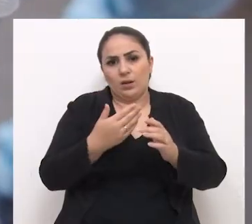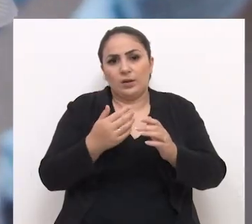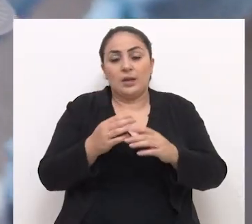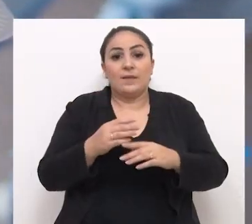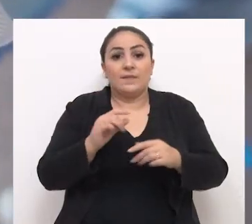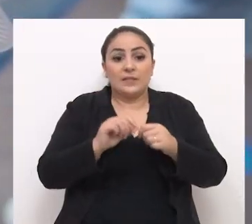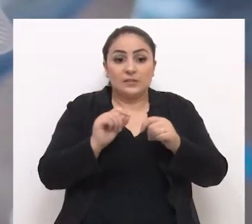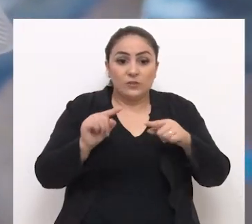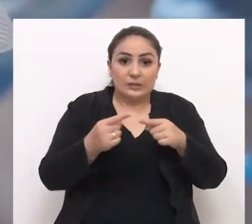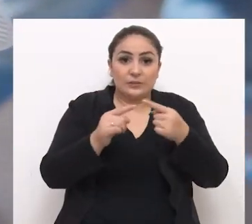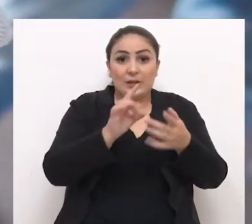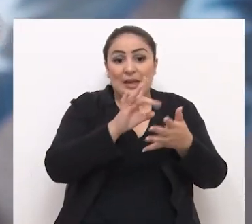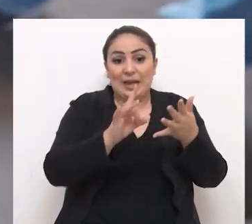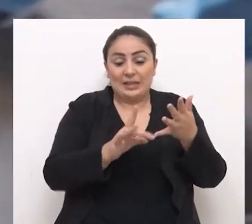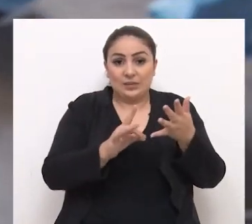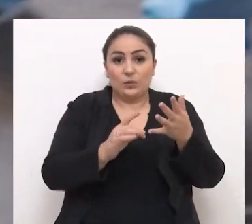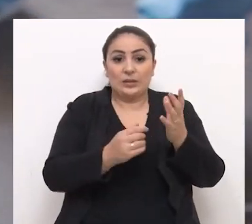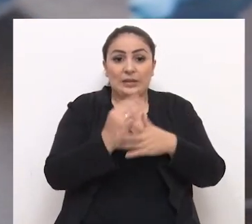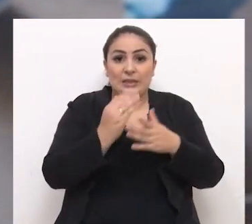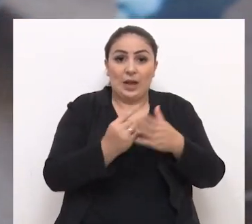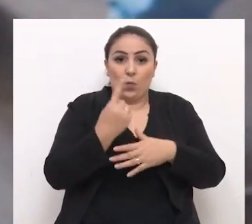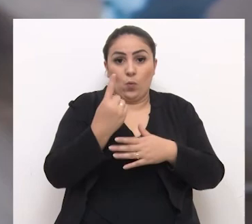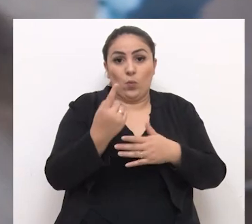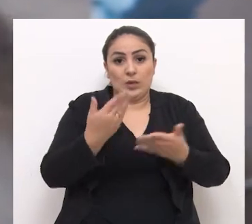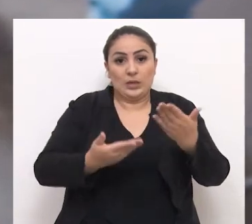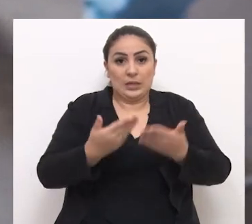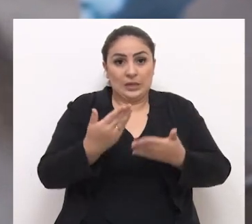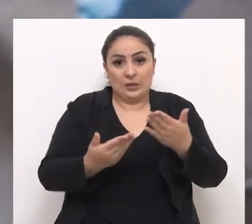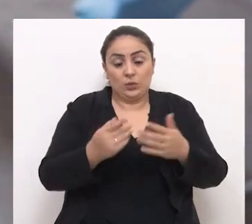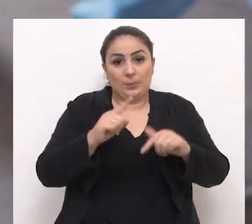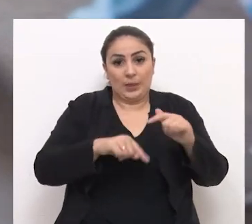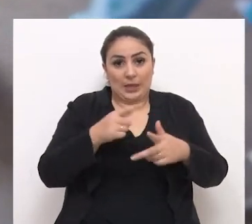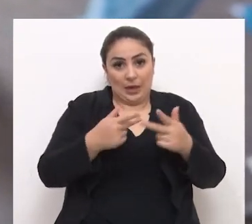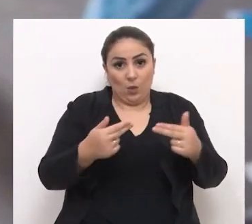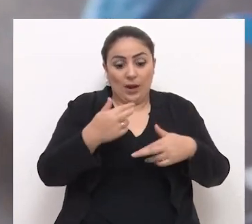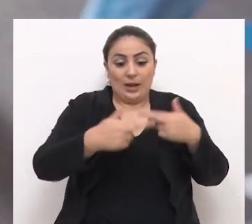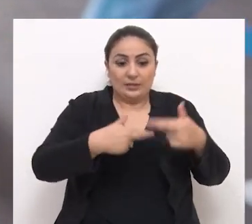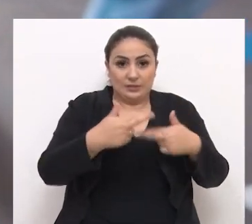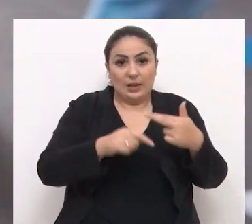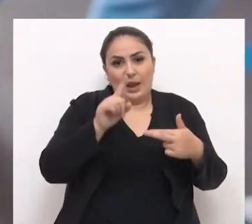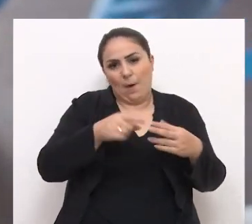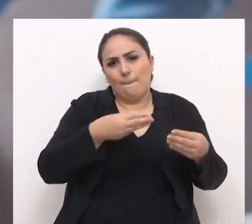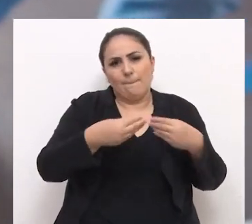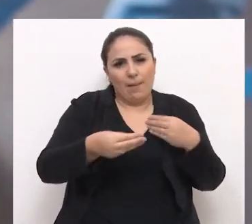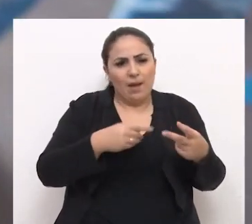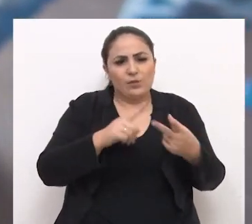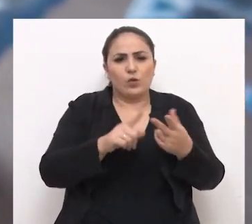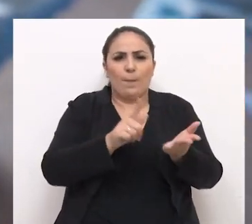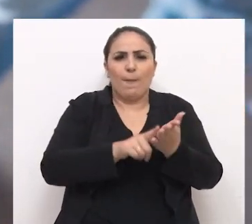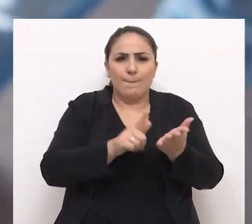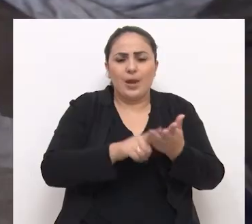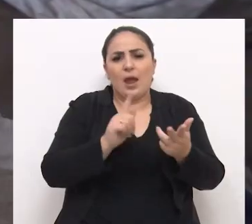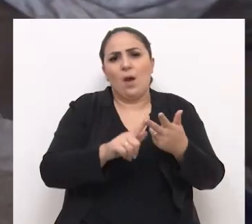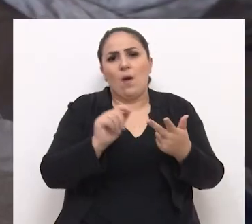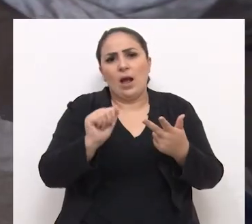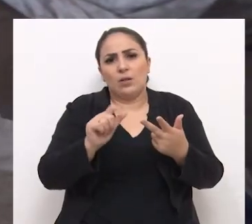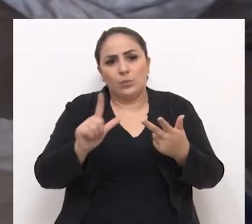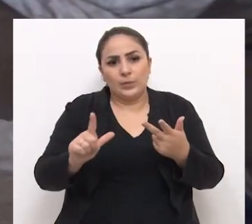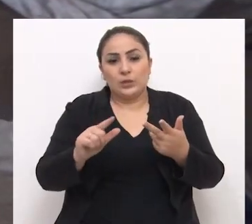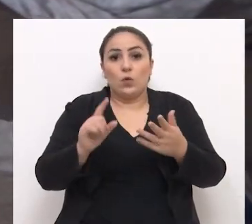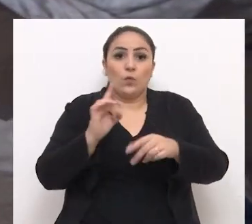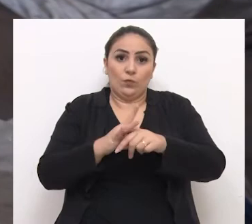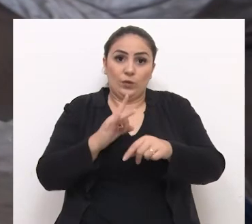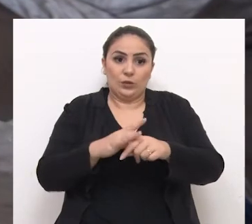vai fazer o desafio de cada colaborador gerar 1 kg de resíduo reciclável, que é o plástico, o papel, o